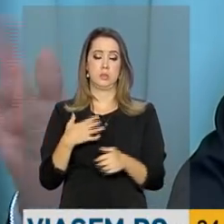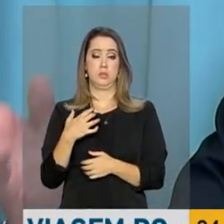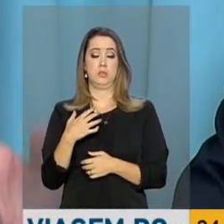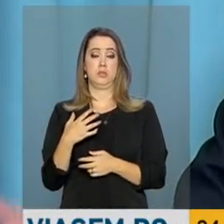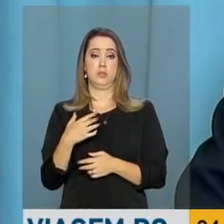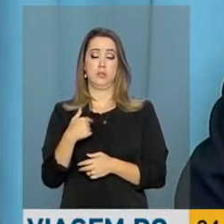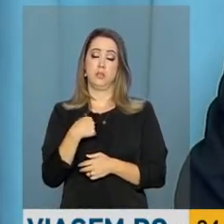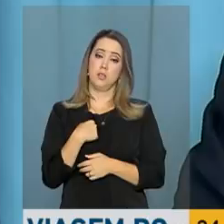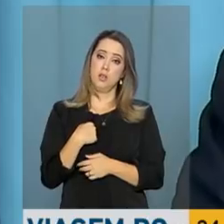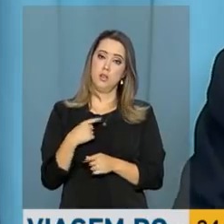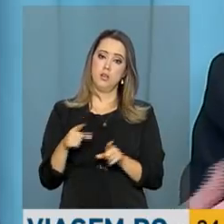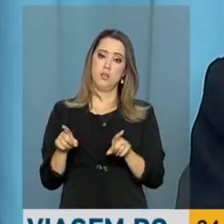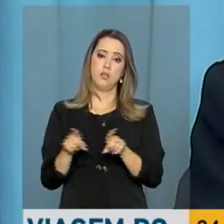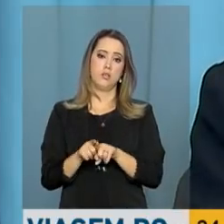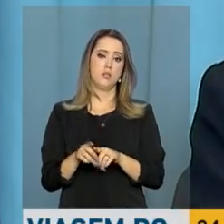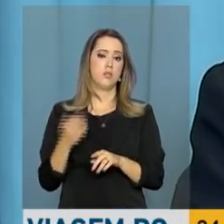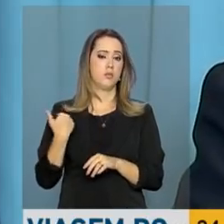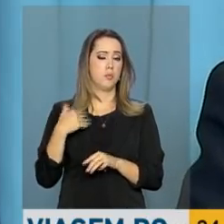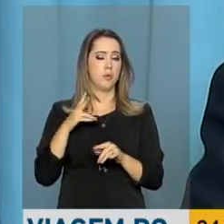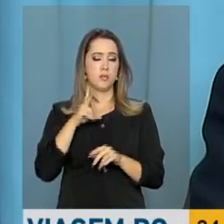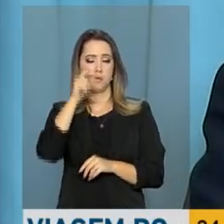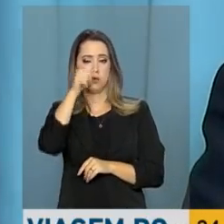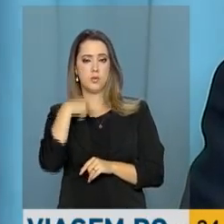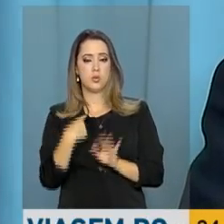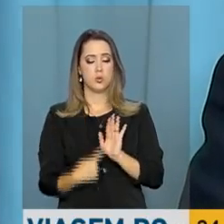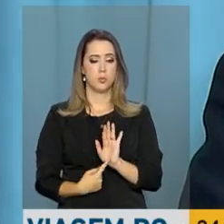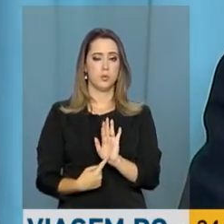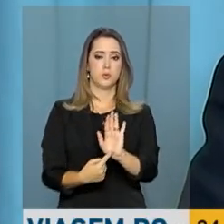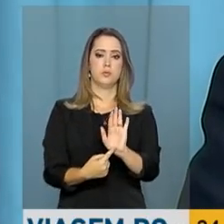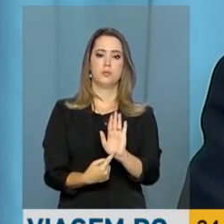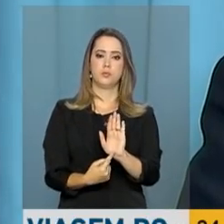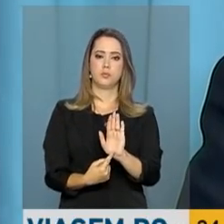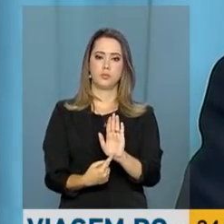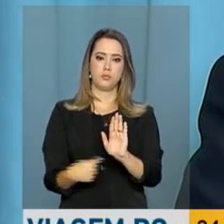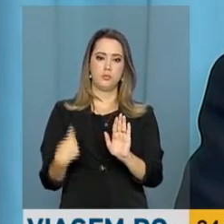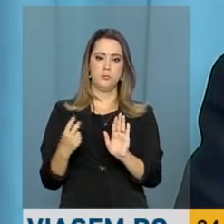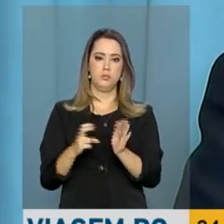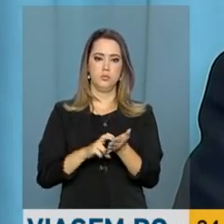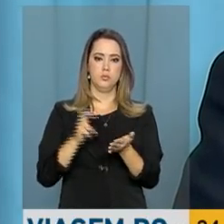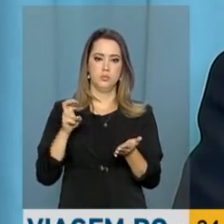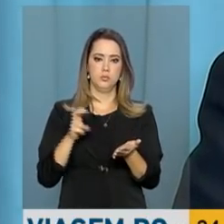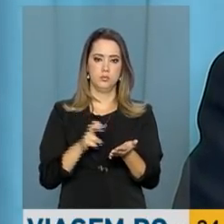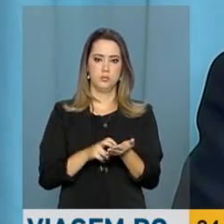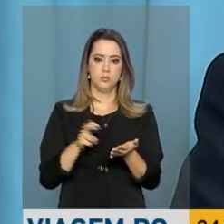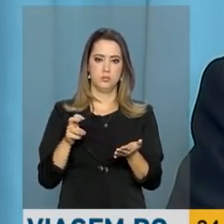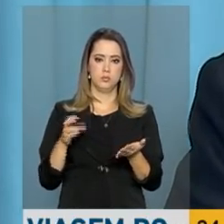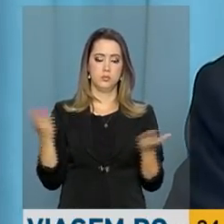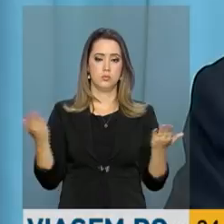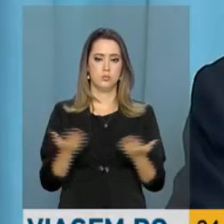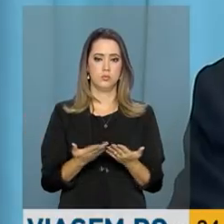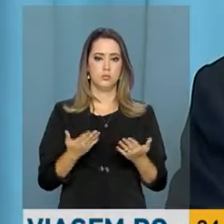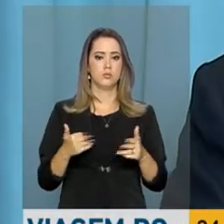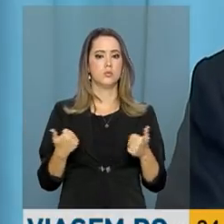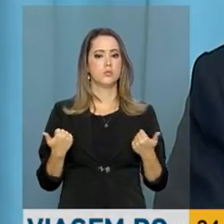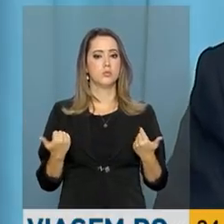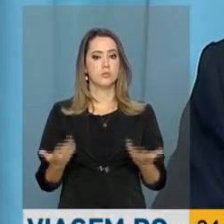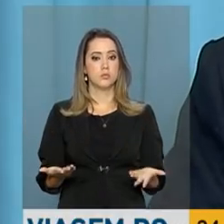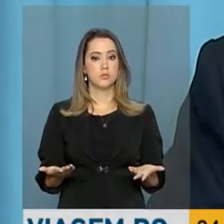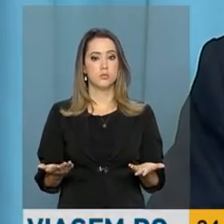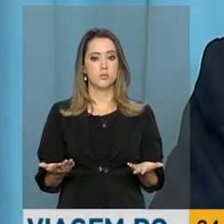mais abundantemente, mais robustamente, eu revelei na manhã de hoje, né? De modo